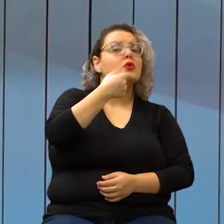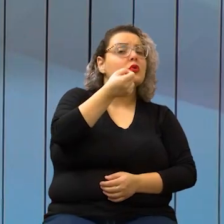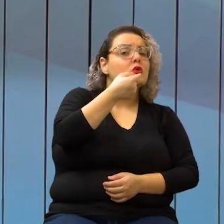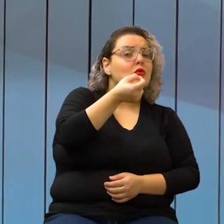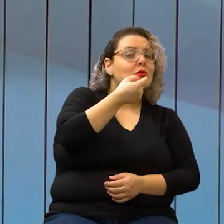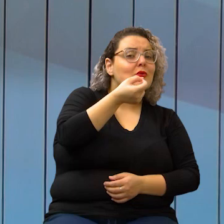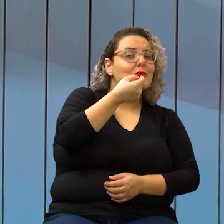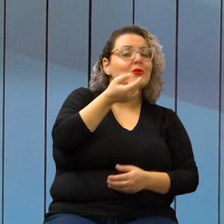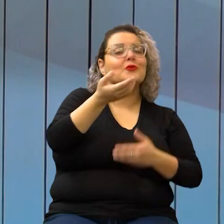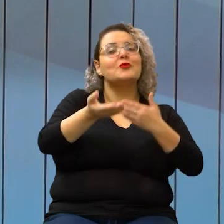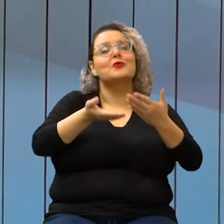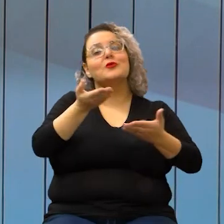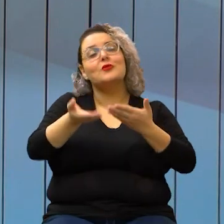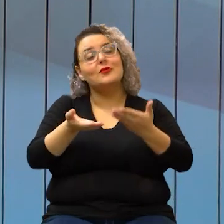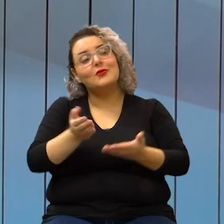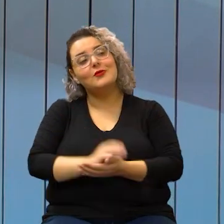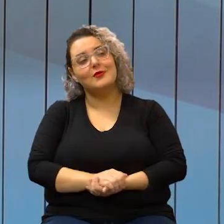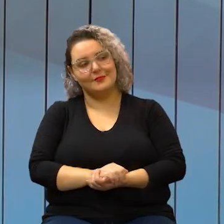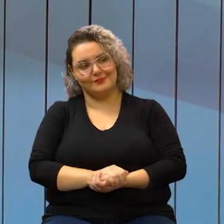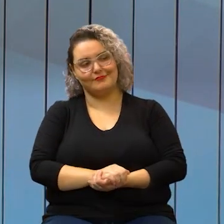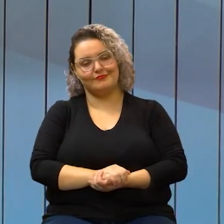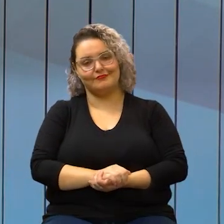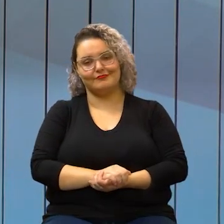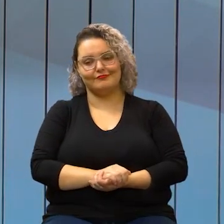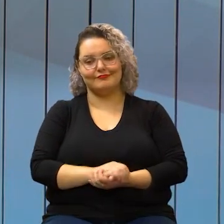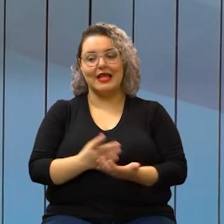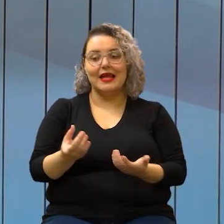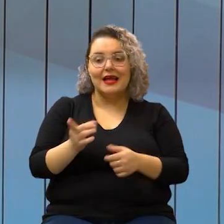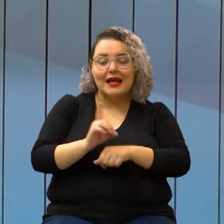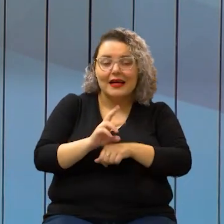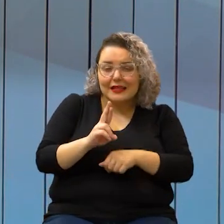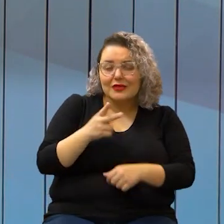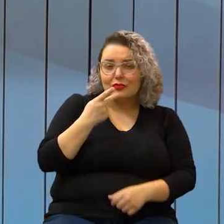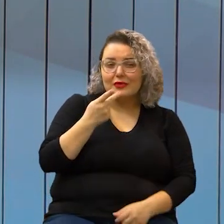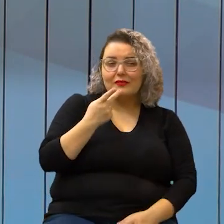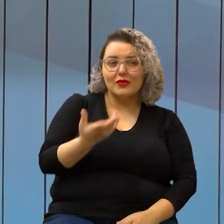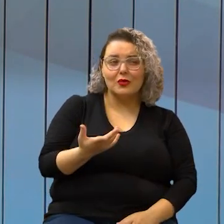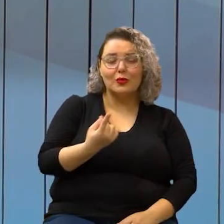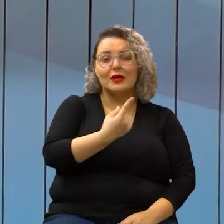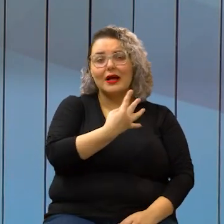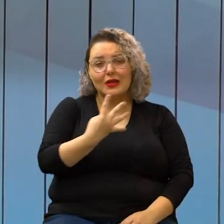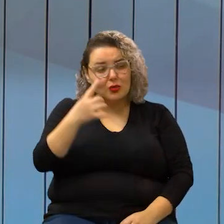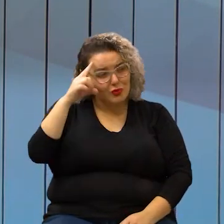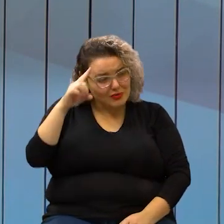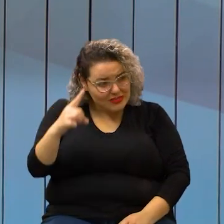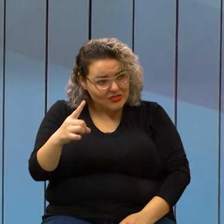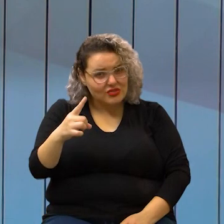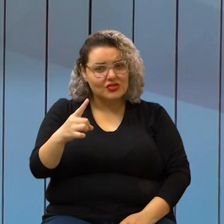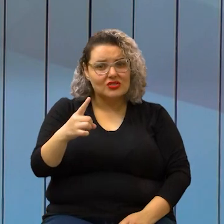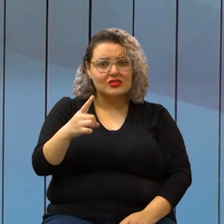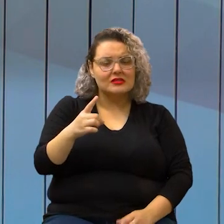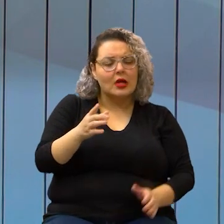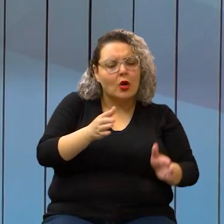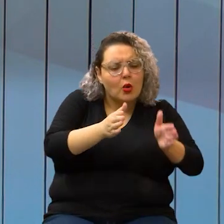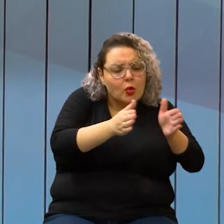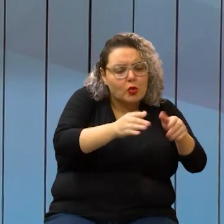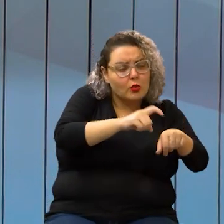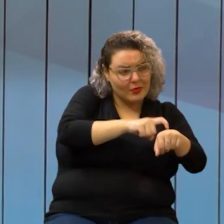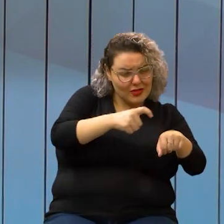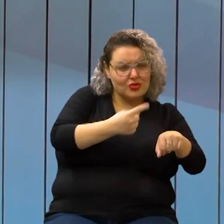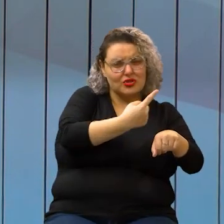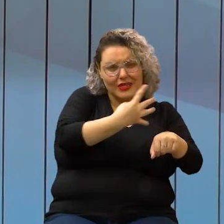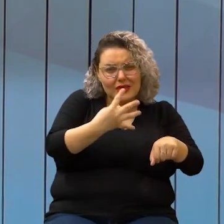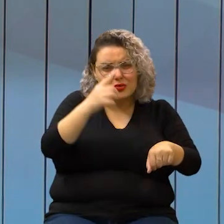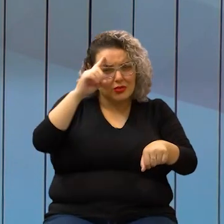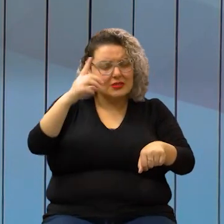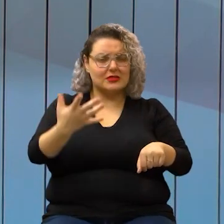do antibiótico, né, do tratamento com a medicação, a doutora acabou de falar que são 14 dias. Dentro desses